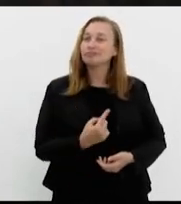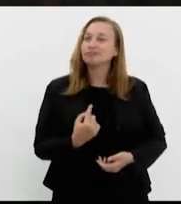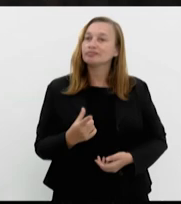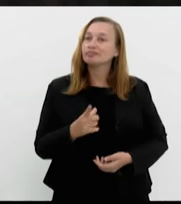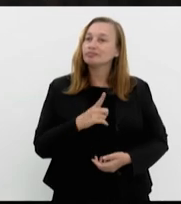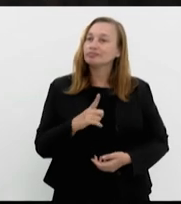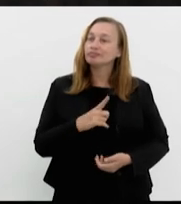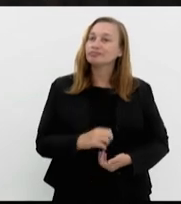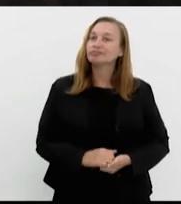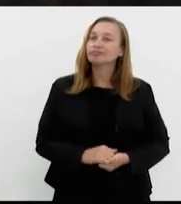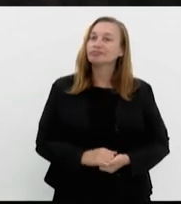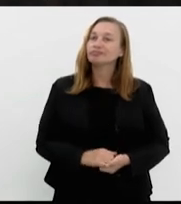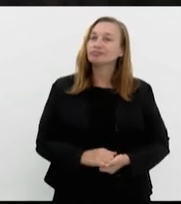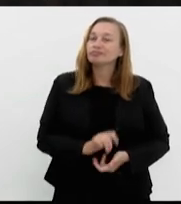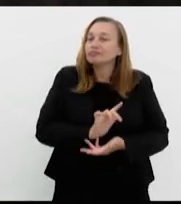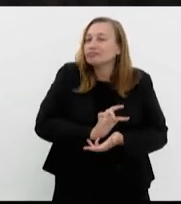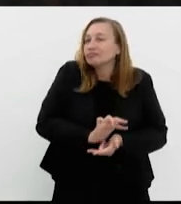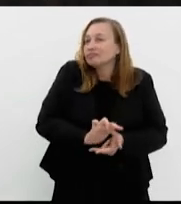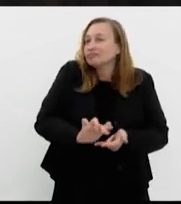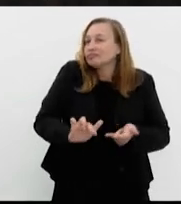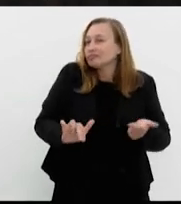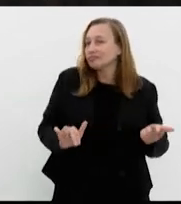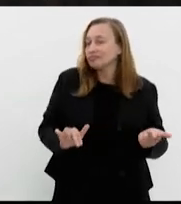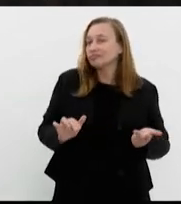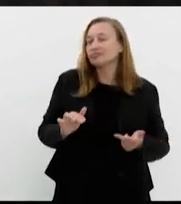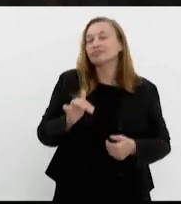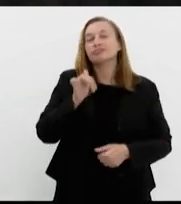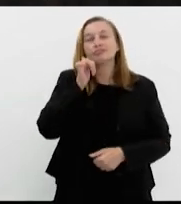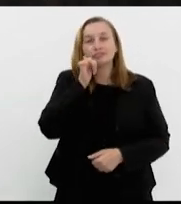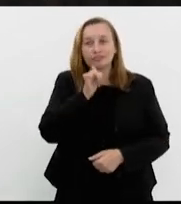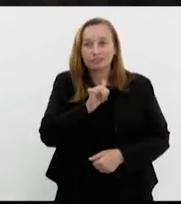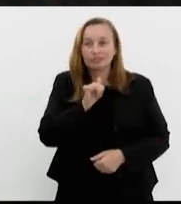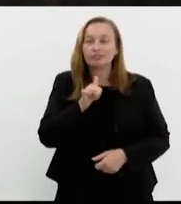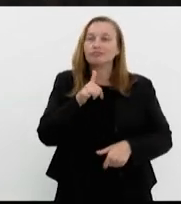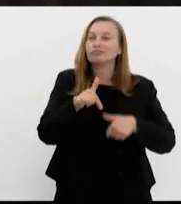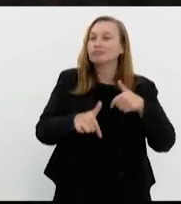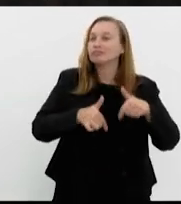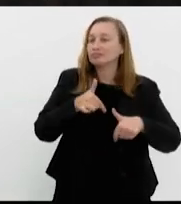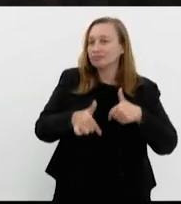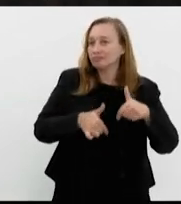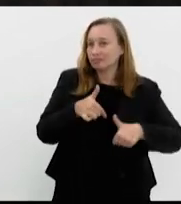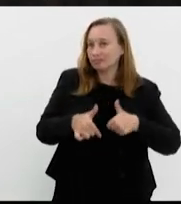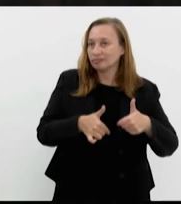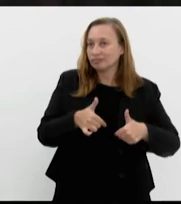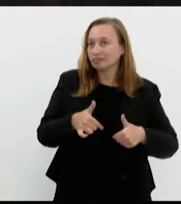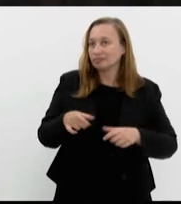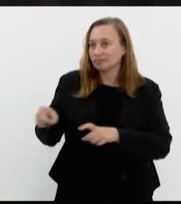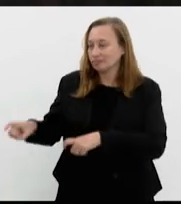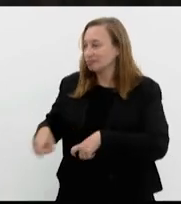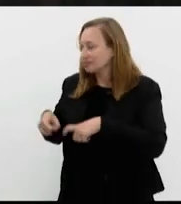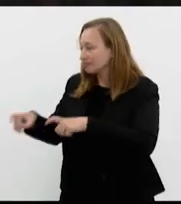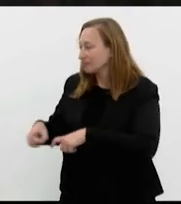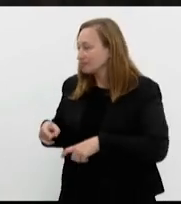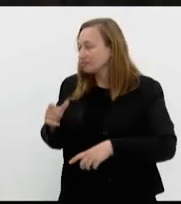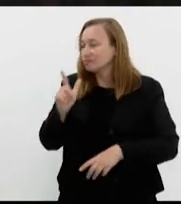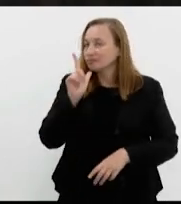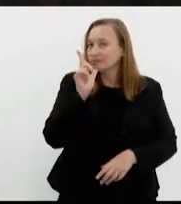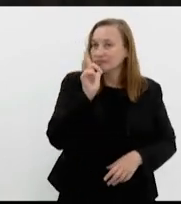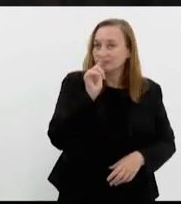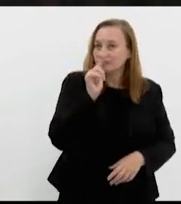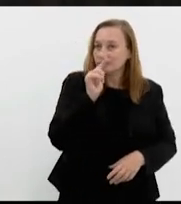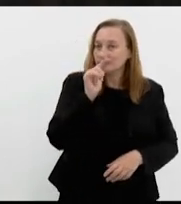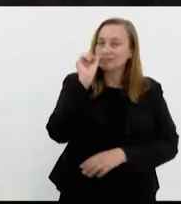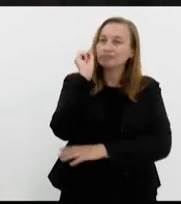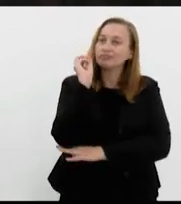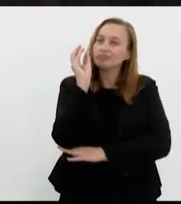uma variedade aí de mulheres, de trabalhadoras, do campo, das águas, das